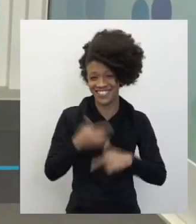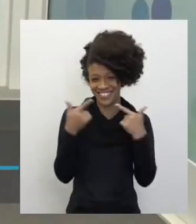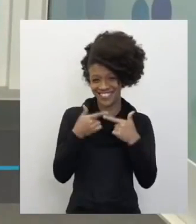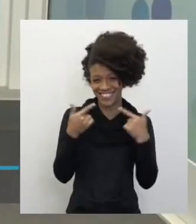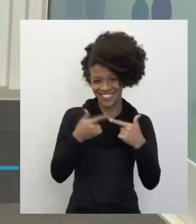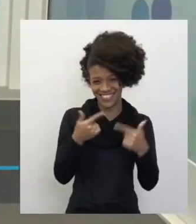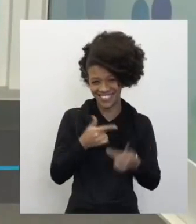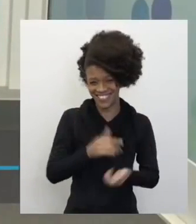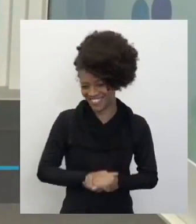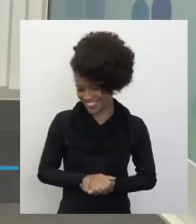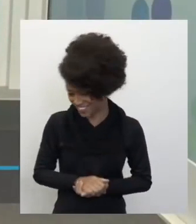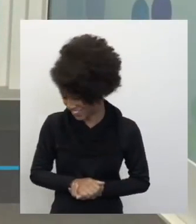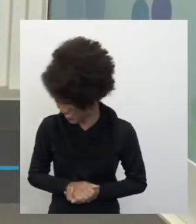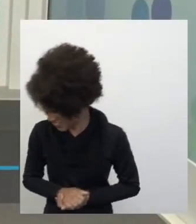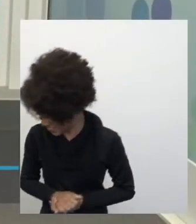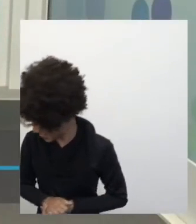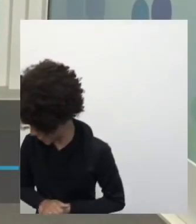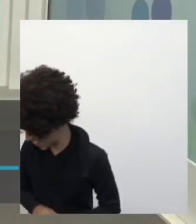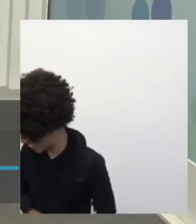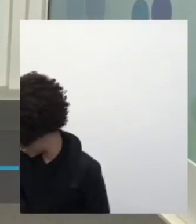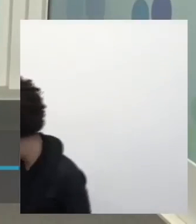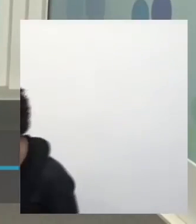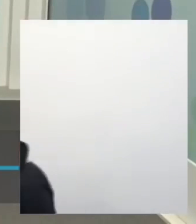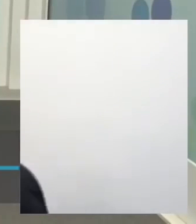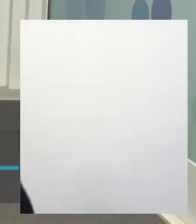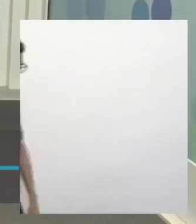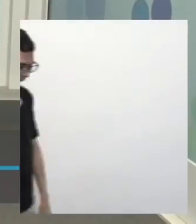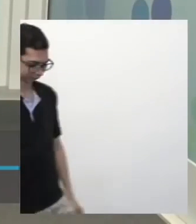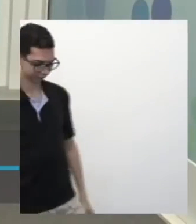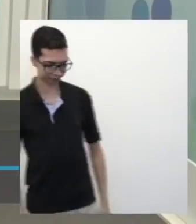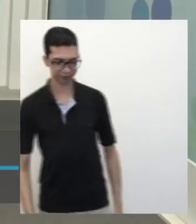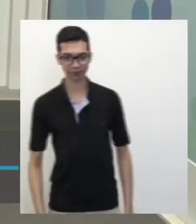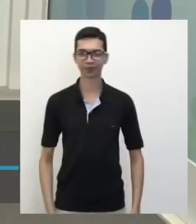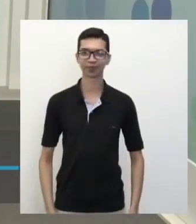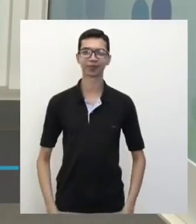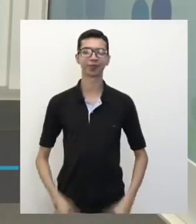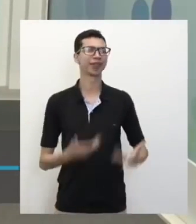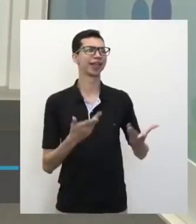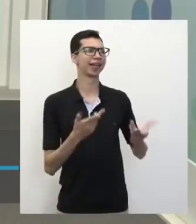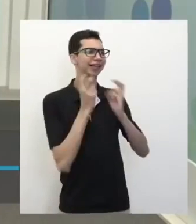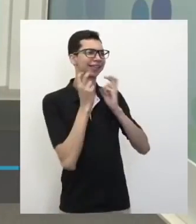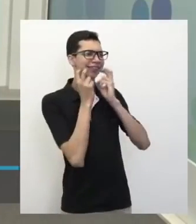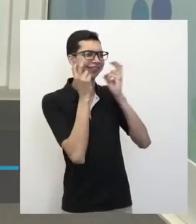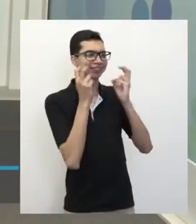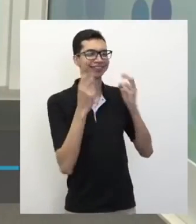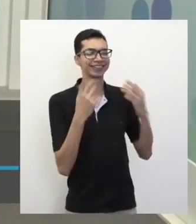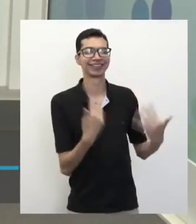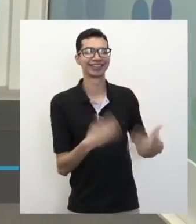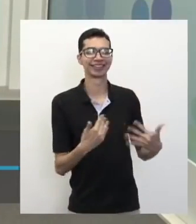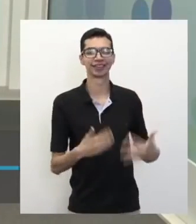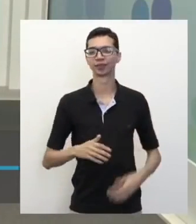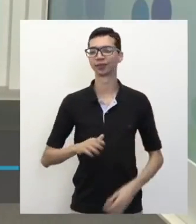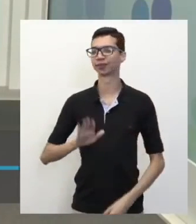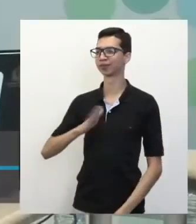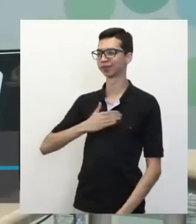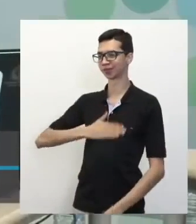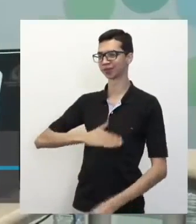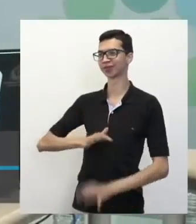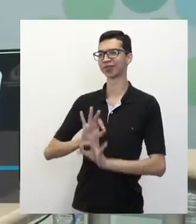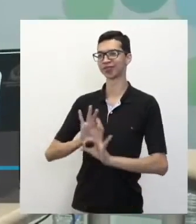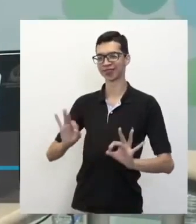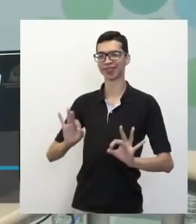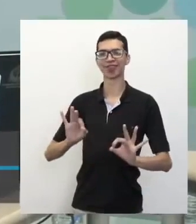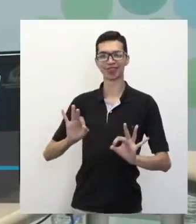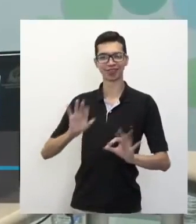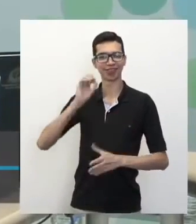Tem alguém que está se escondendo aqui, ó. Ai, que a vergonha! Aqui de tudo isso, que ficou ótimo esse podcast.